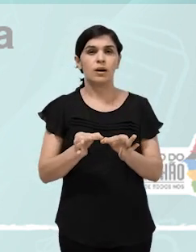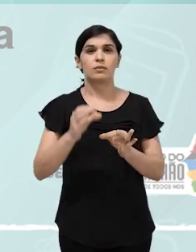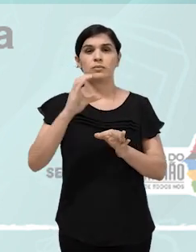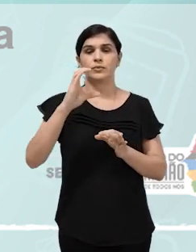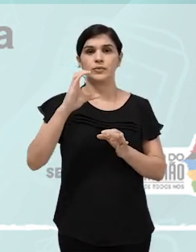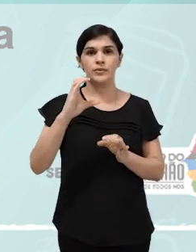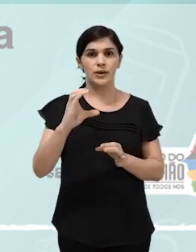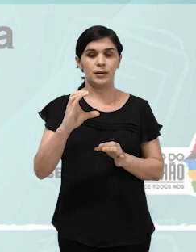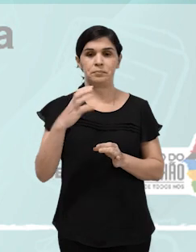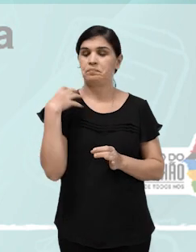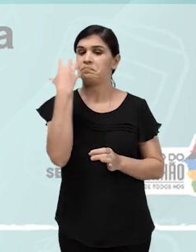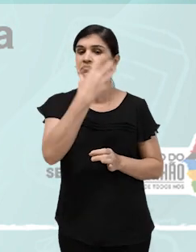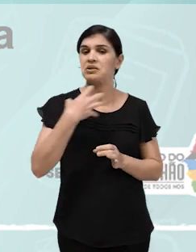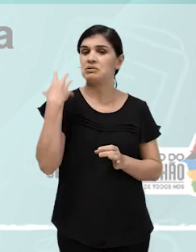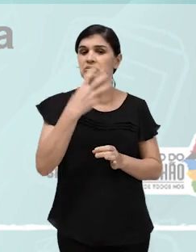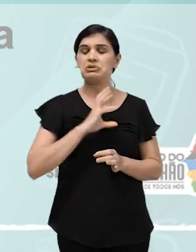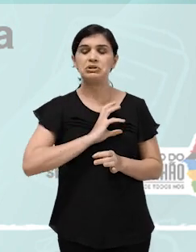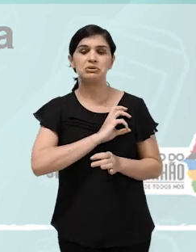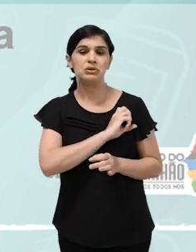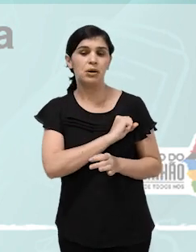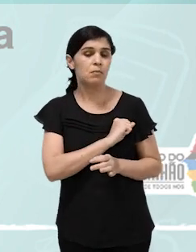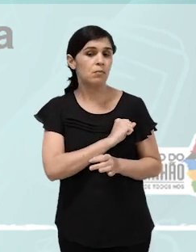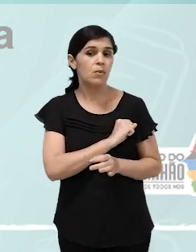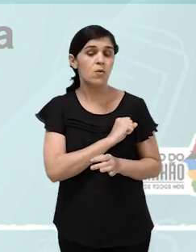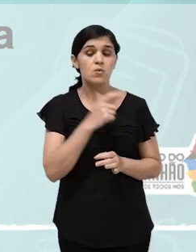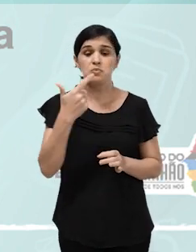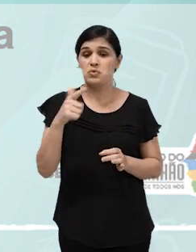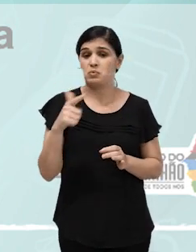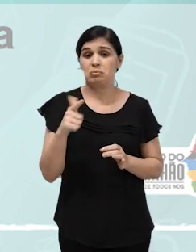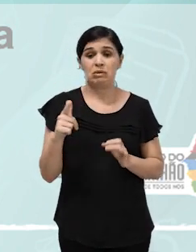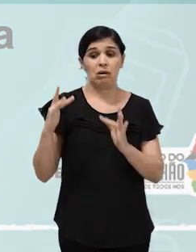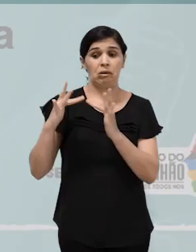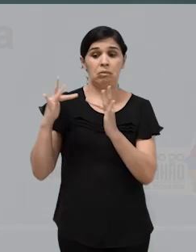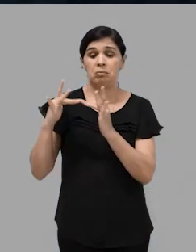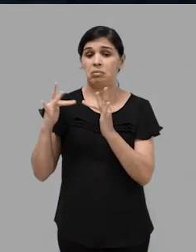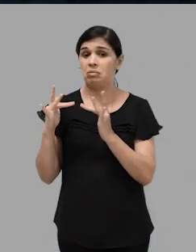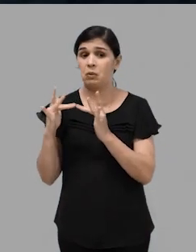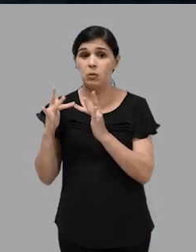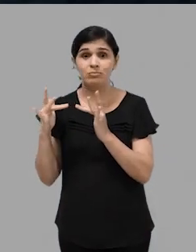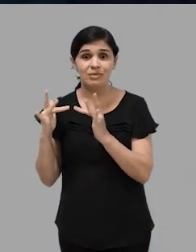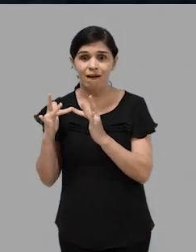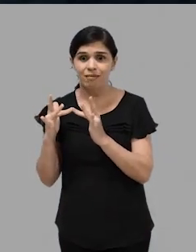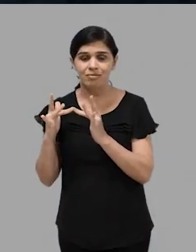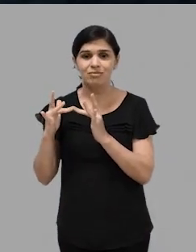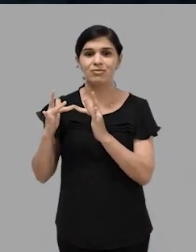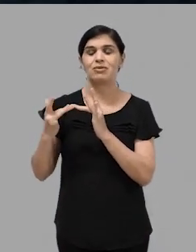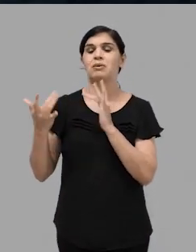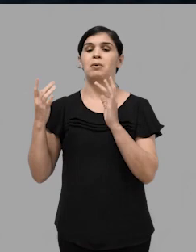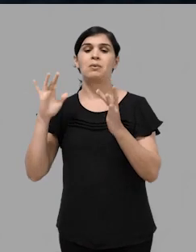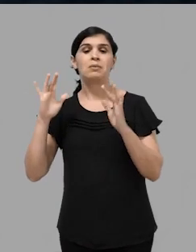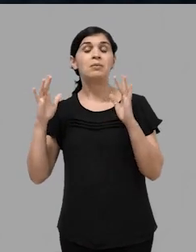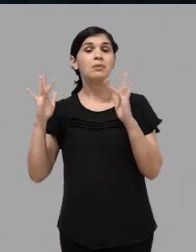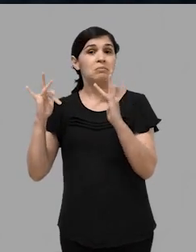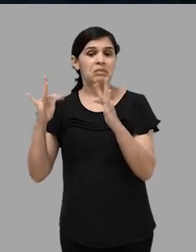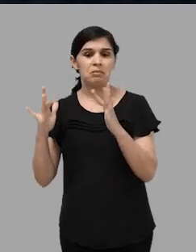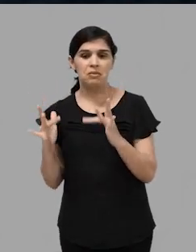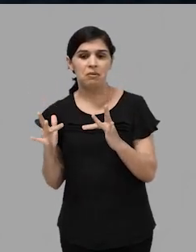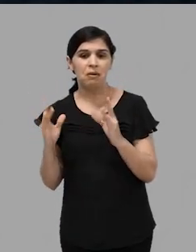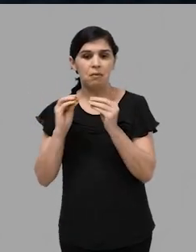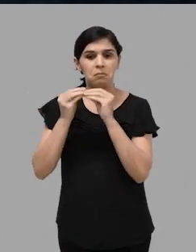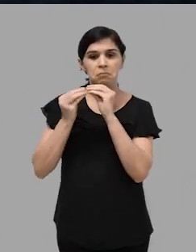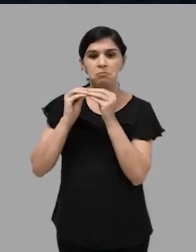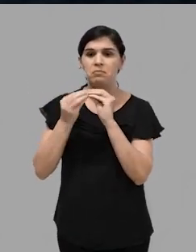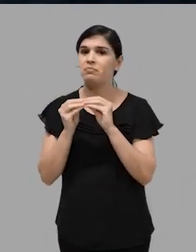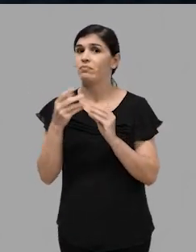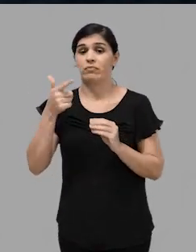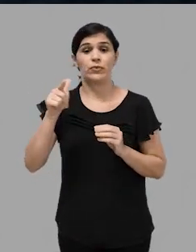Não rolava nada entre os amantes. Amante é aquele que ama, tá, gente? Nos dias atuais, a amante tem uma outra